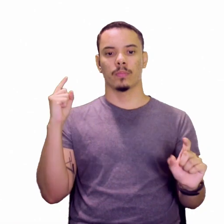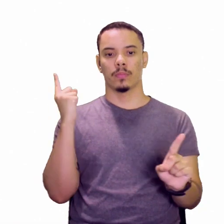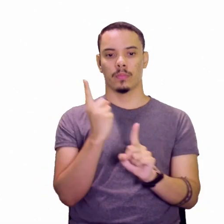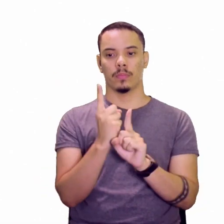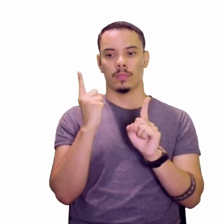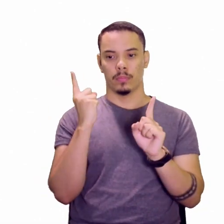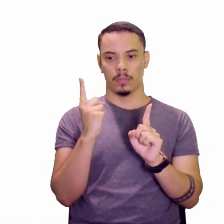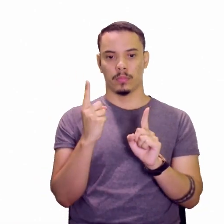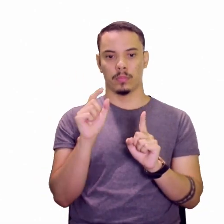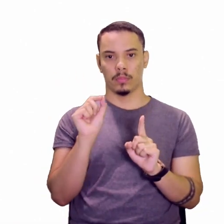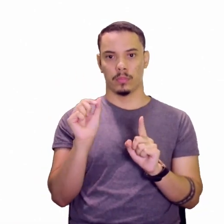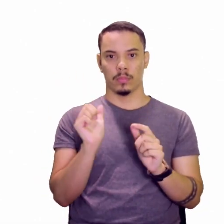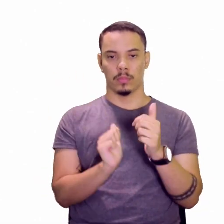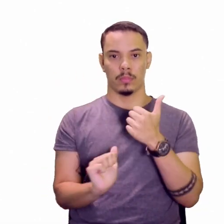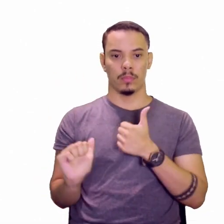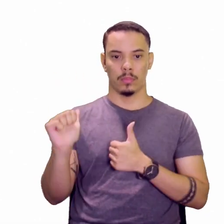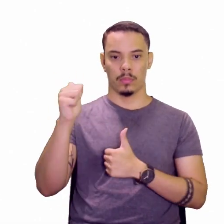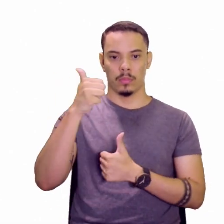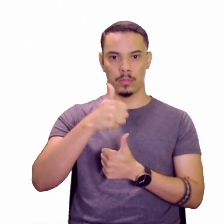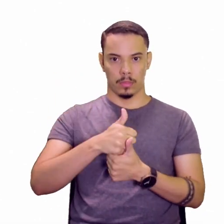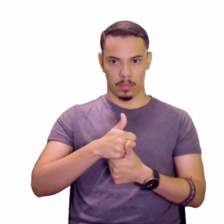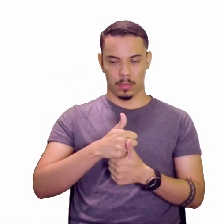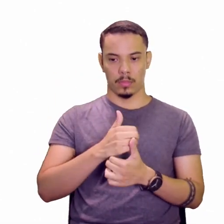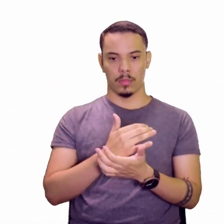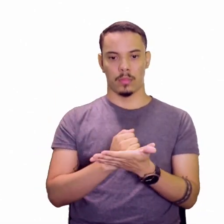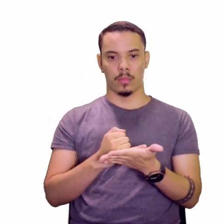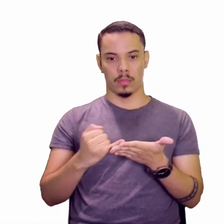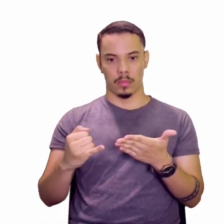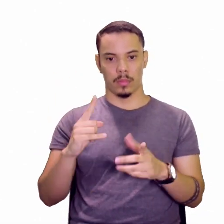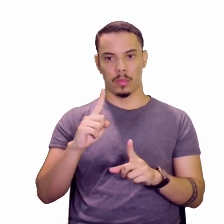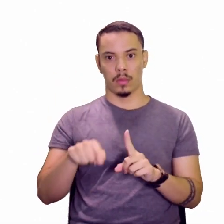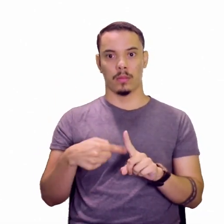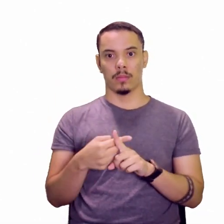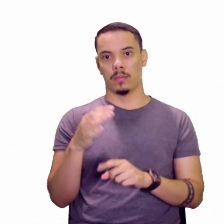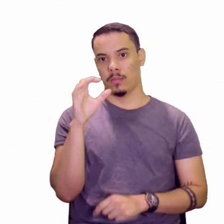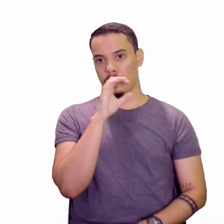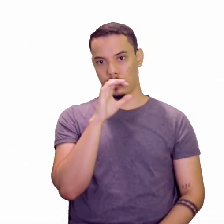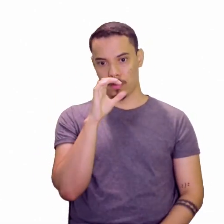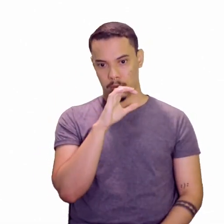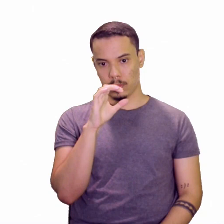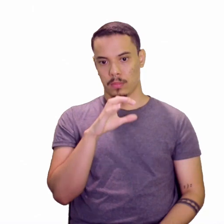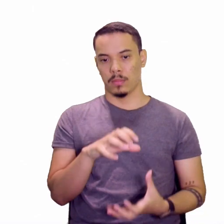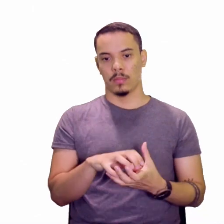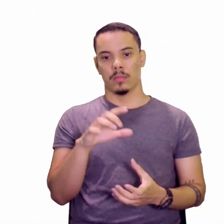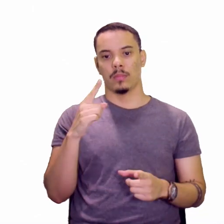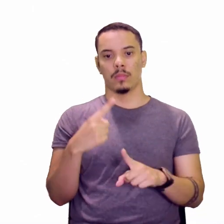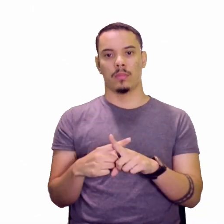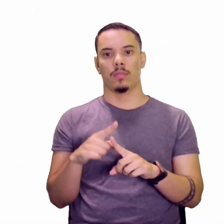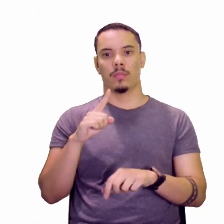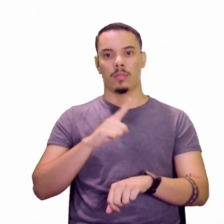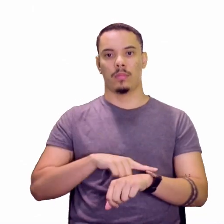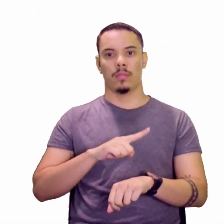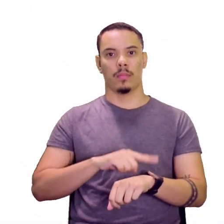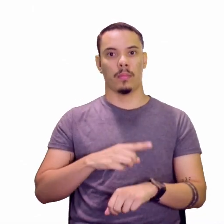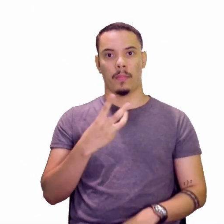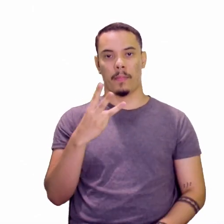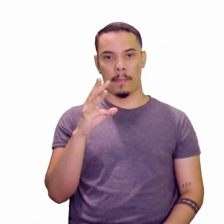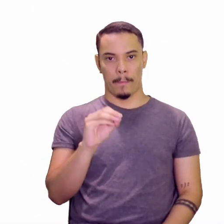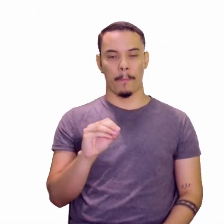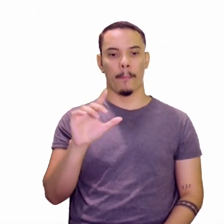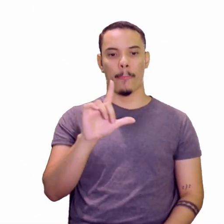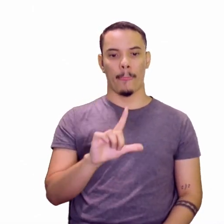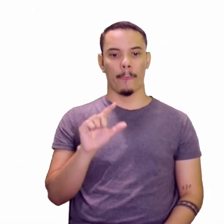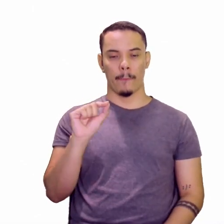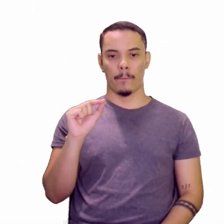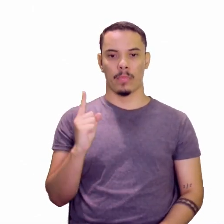encontrada substituindo a distância inicial, mais a velocidade do corpo, vezes o tempo de 30. Logo aqui eu basta